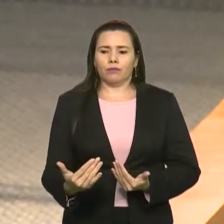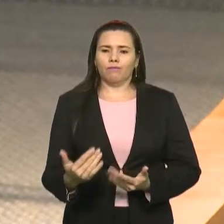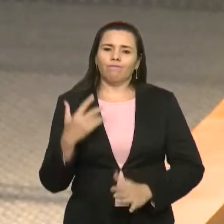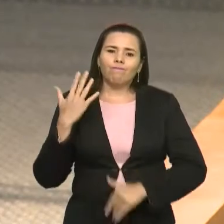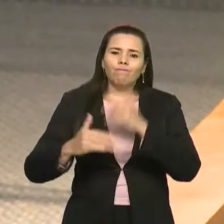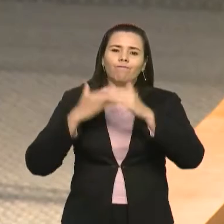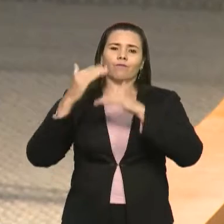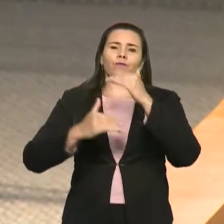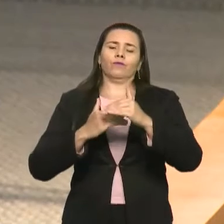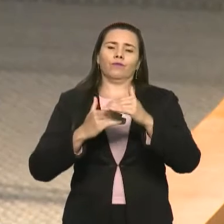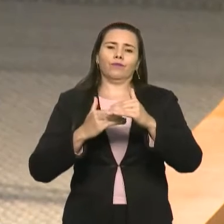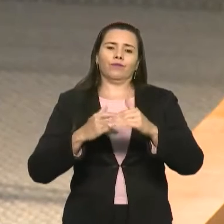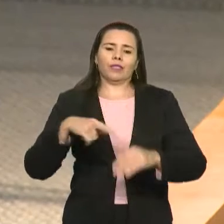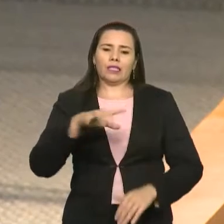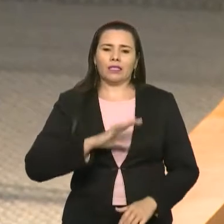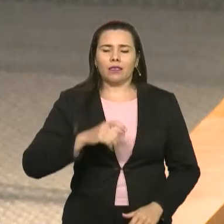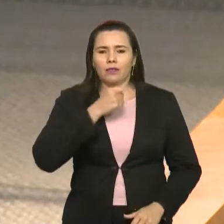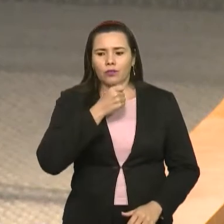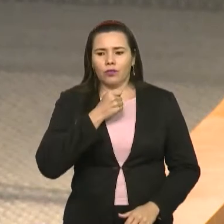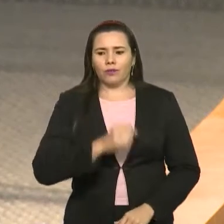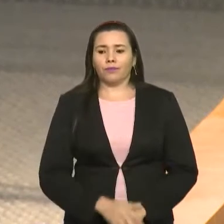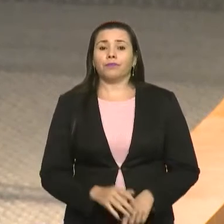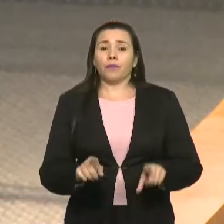Também foi o primeiro jornal online.